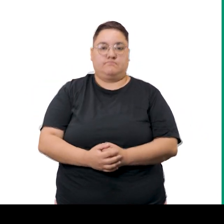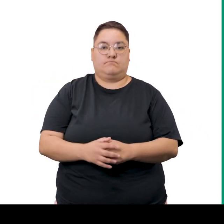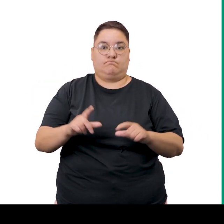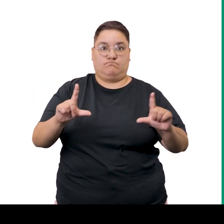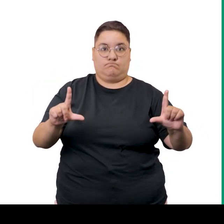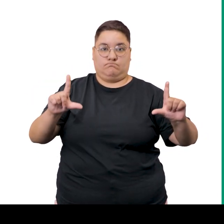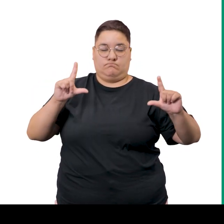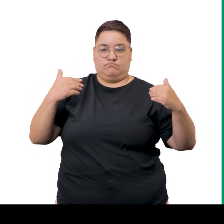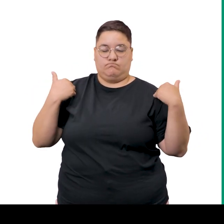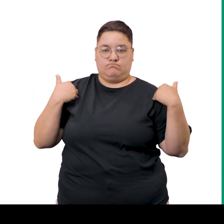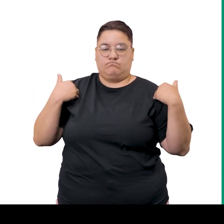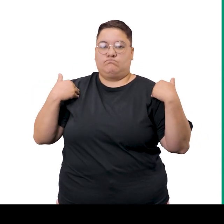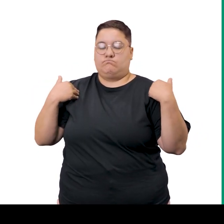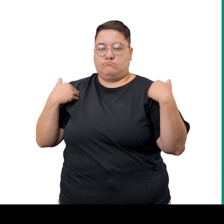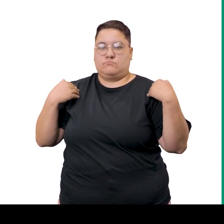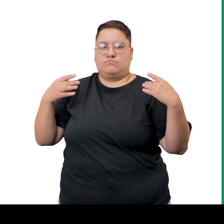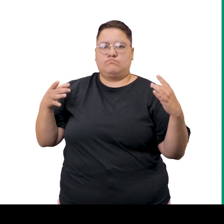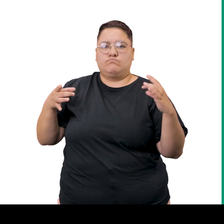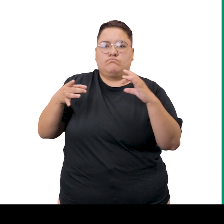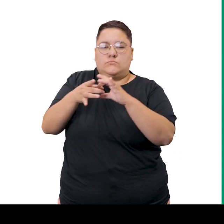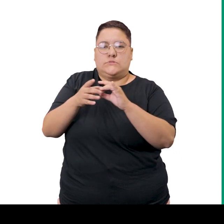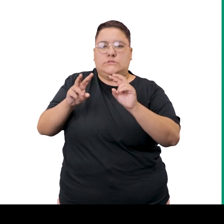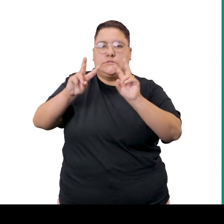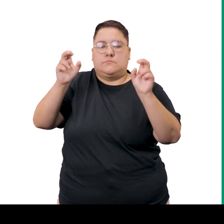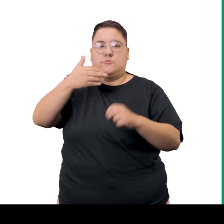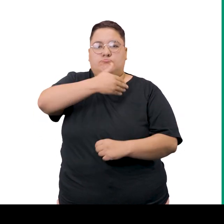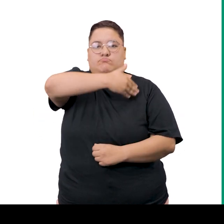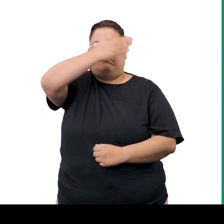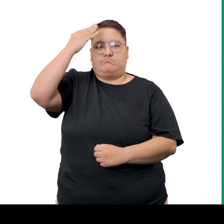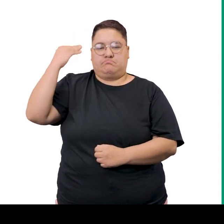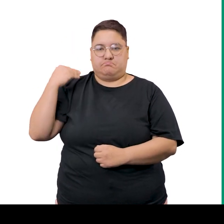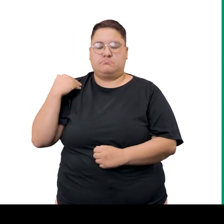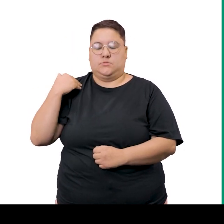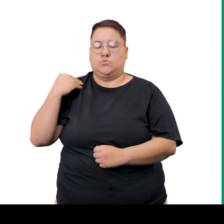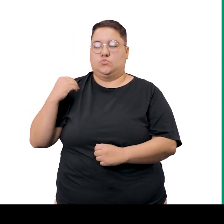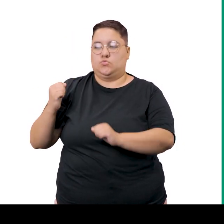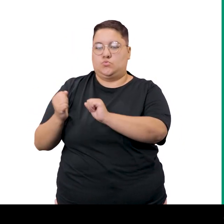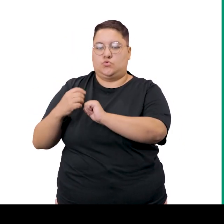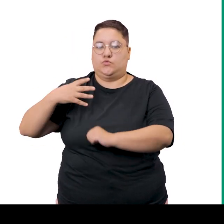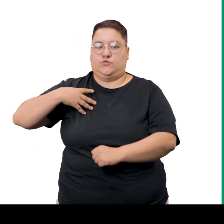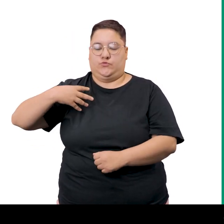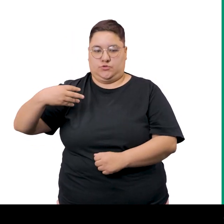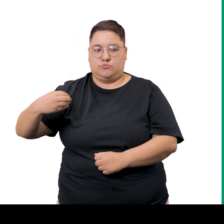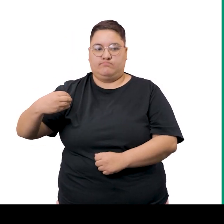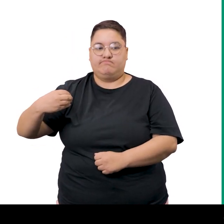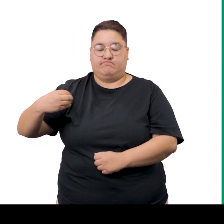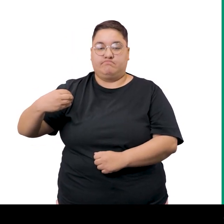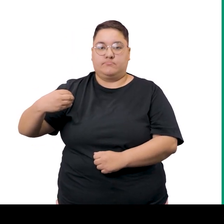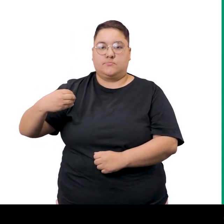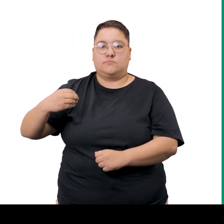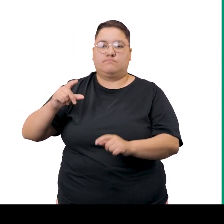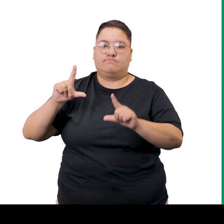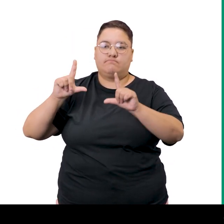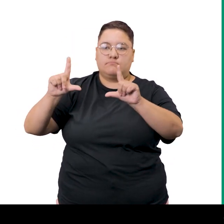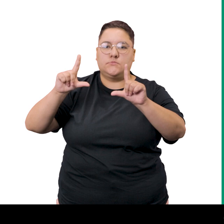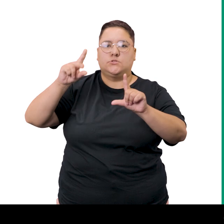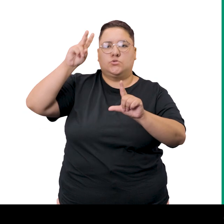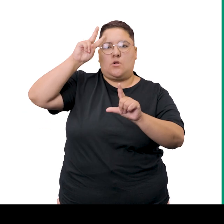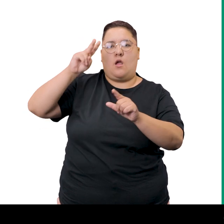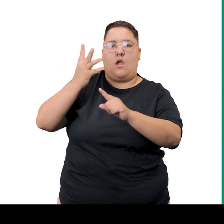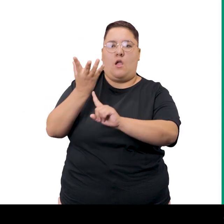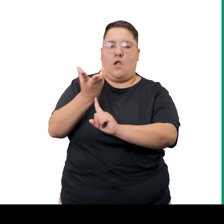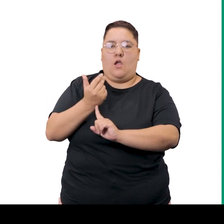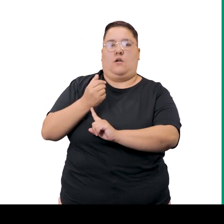pose do retrato se relaciona ao clássico tema da Madonna e seu filho, cena exaustivamente repetida na história da